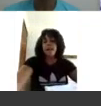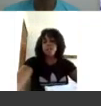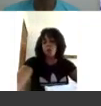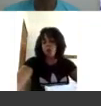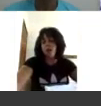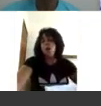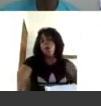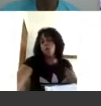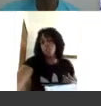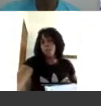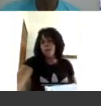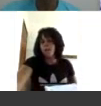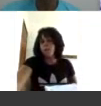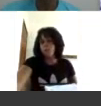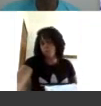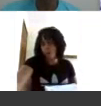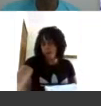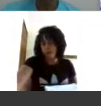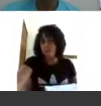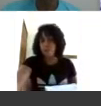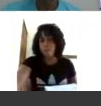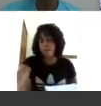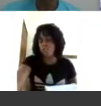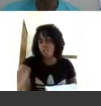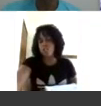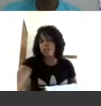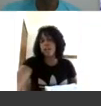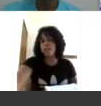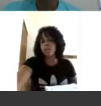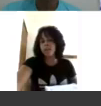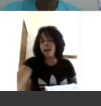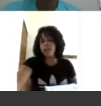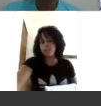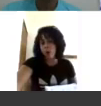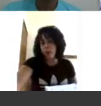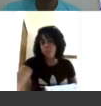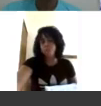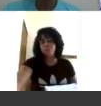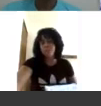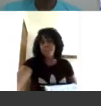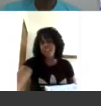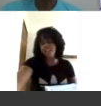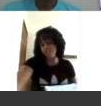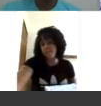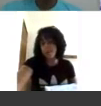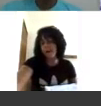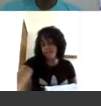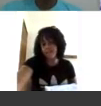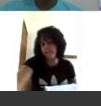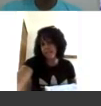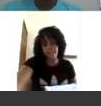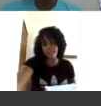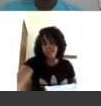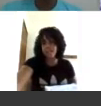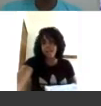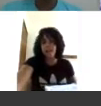artes da escola, onde também o nosso programa sofre bastante, já que a nossa escola é de educação